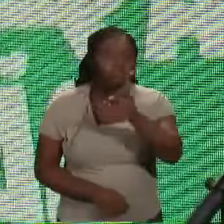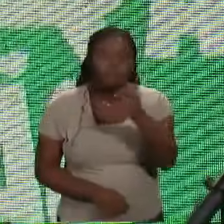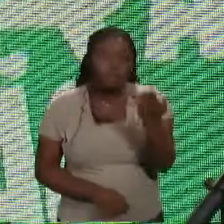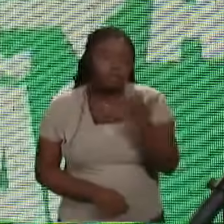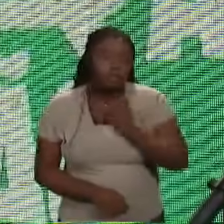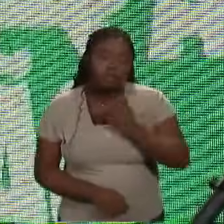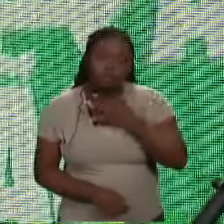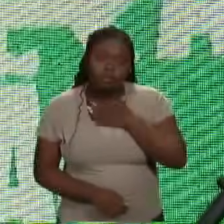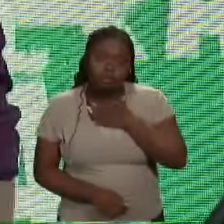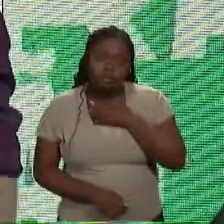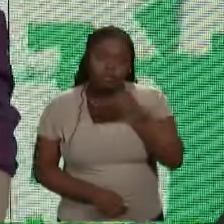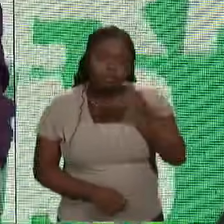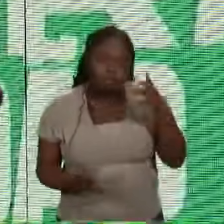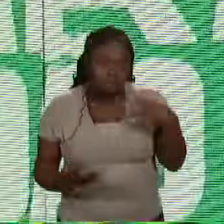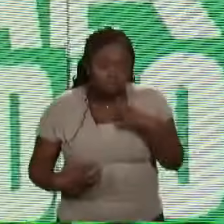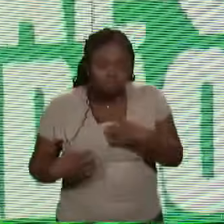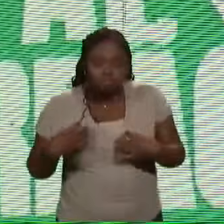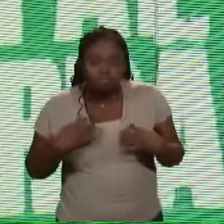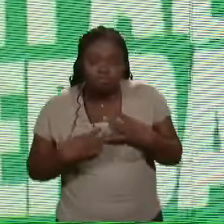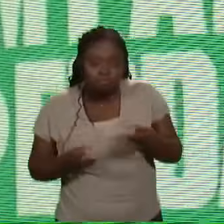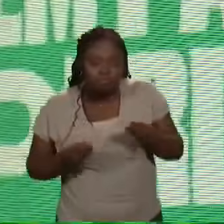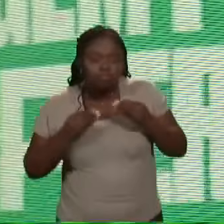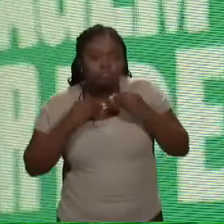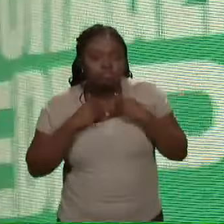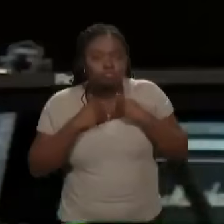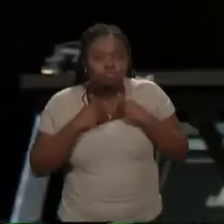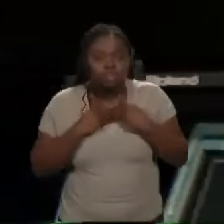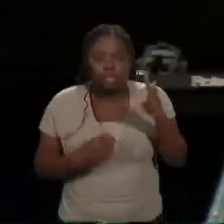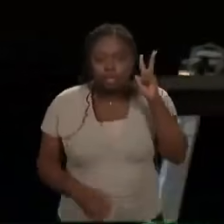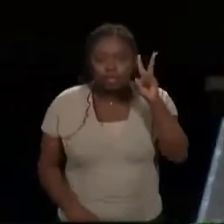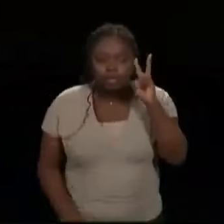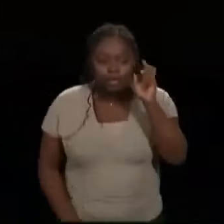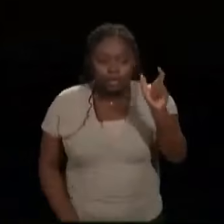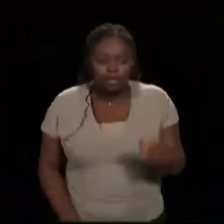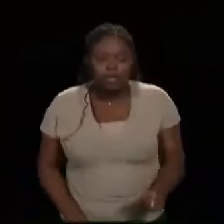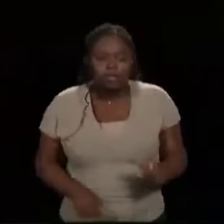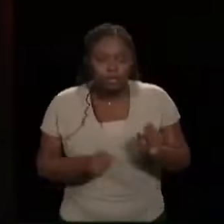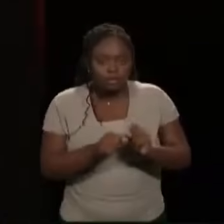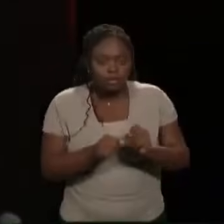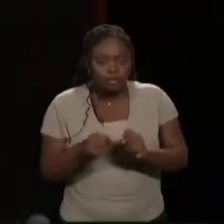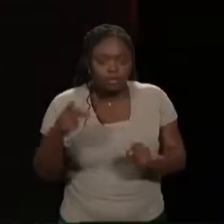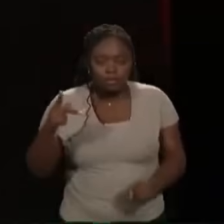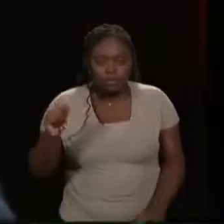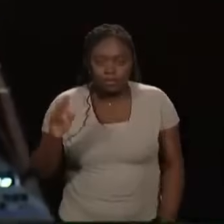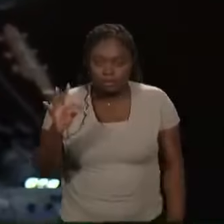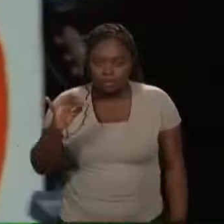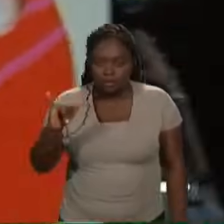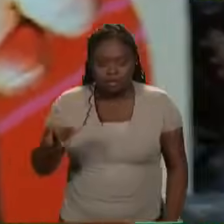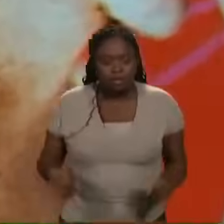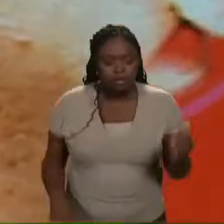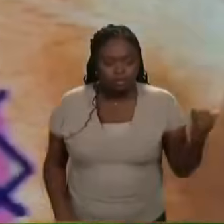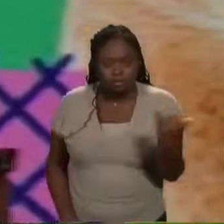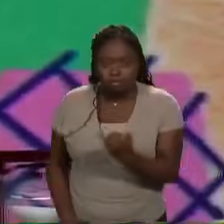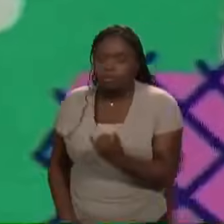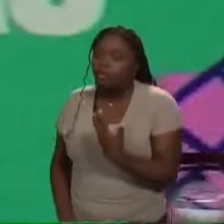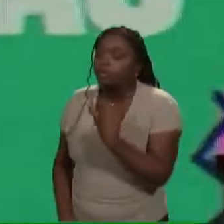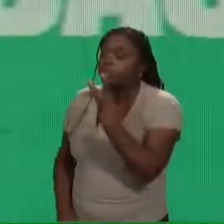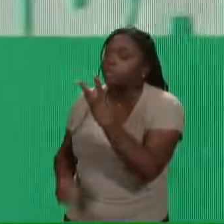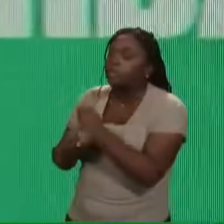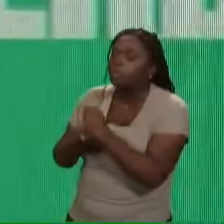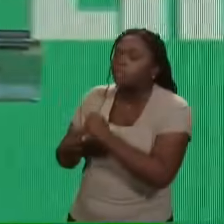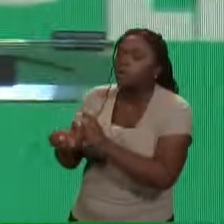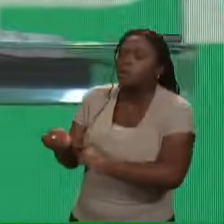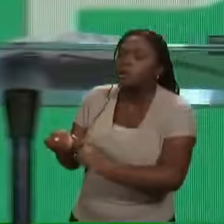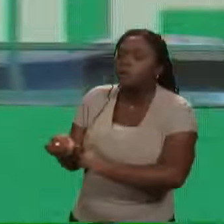comigo, aí você guarda aquela mágoa. Eu me lembro de uma pessoa que fez isso com a Paty. A pessoa chegou perto da Patrícia e falou assim, ó, tem 3 anos que eu estou com